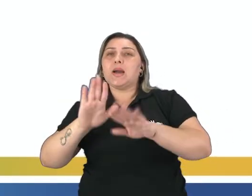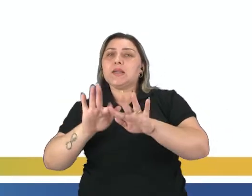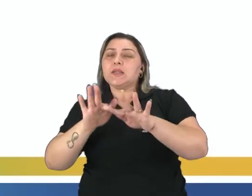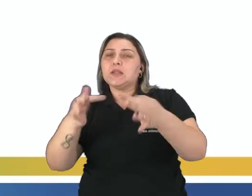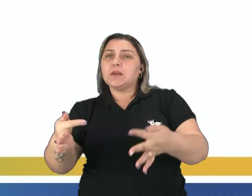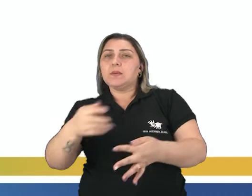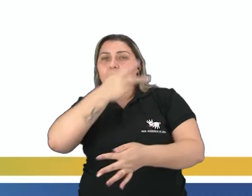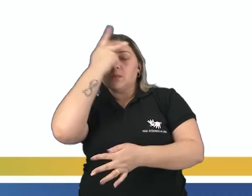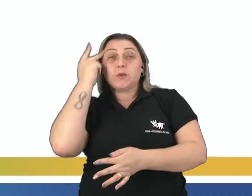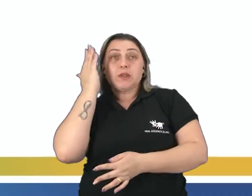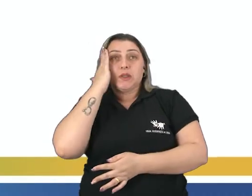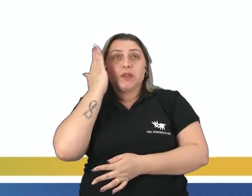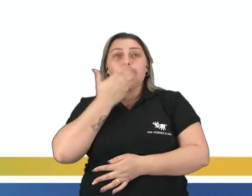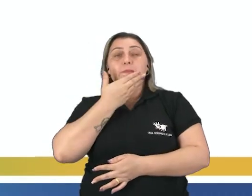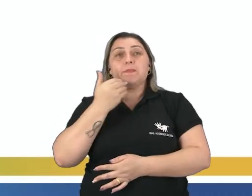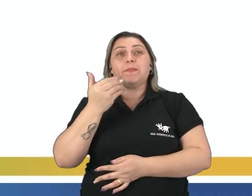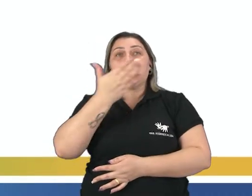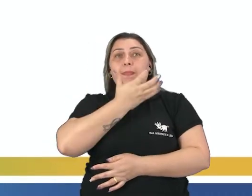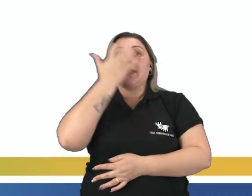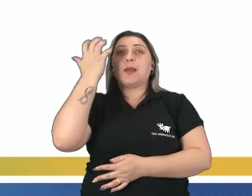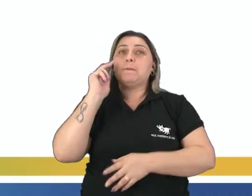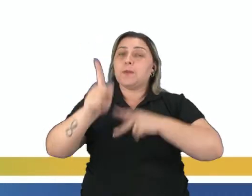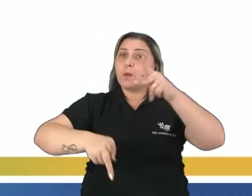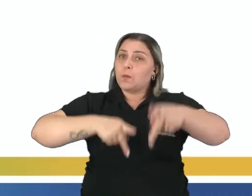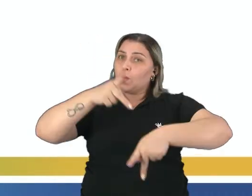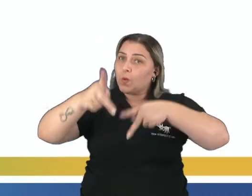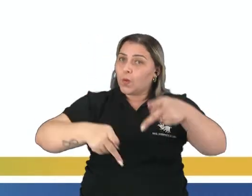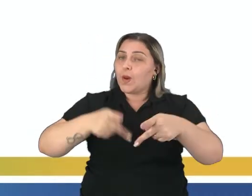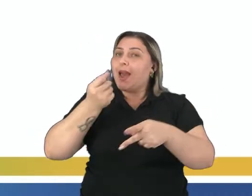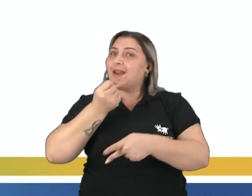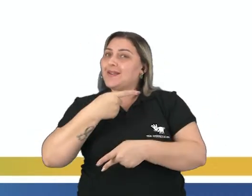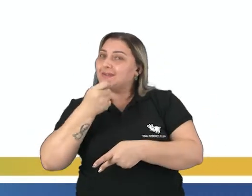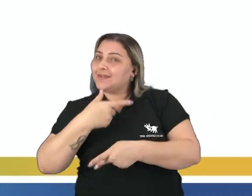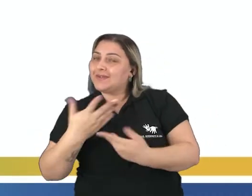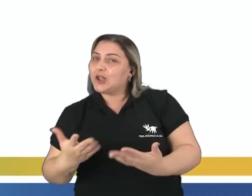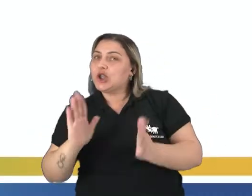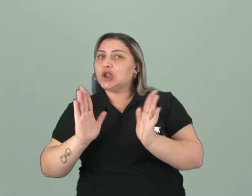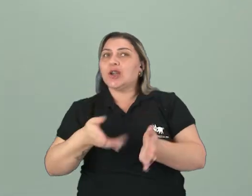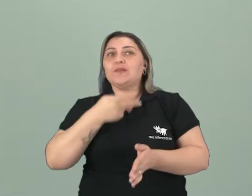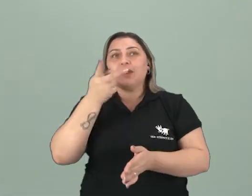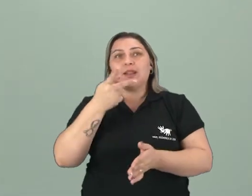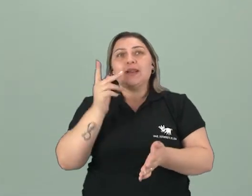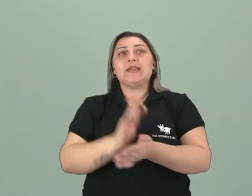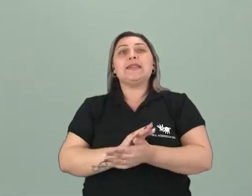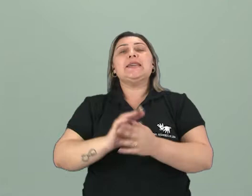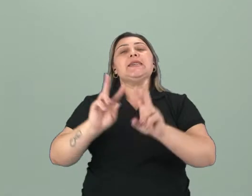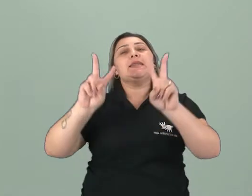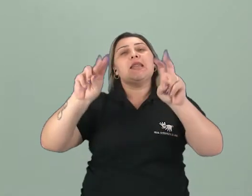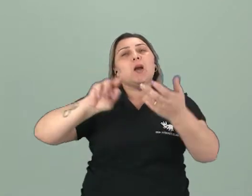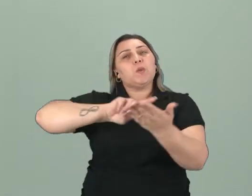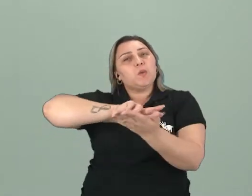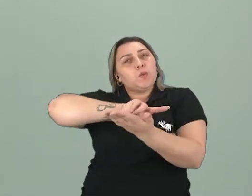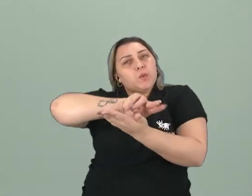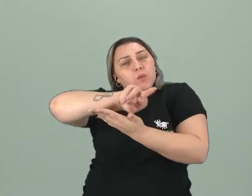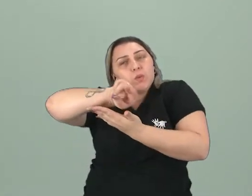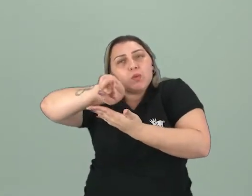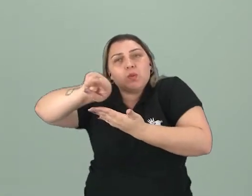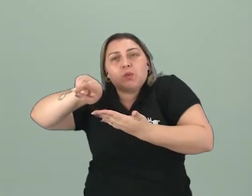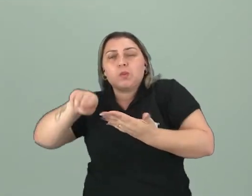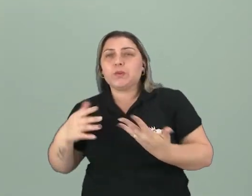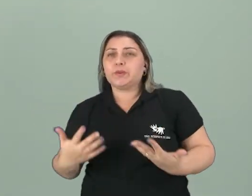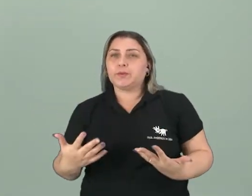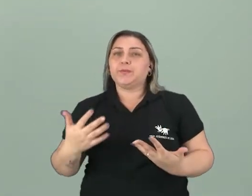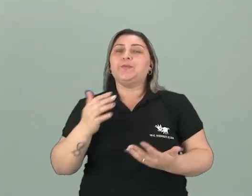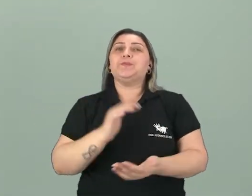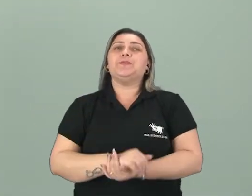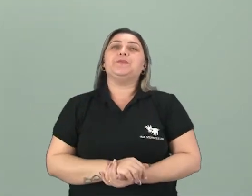pudessem compreender. E de caráter popular e cômico, como nós já falamos antes. E os temas eram